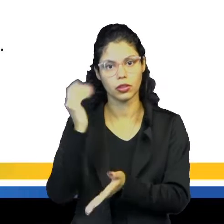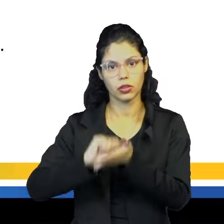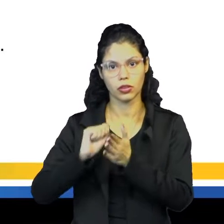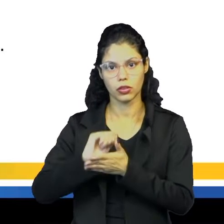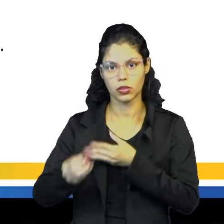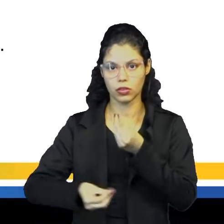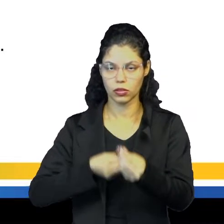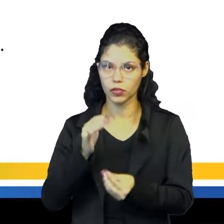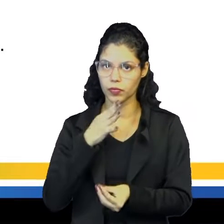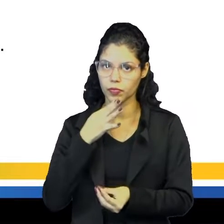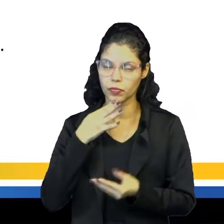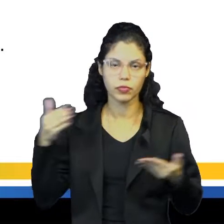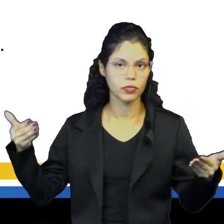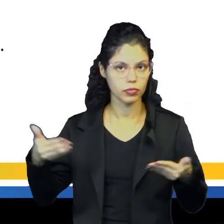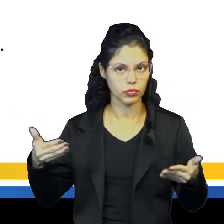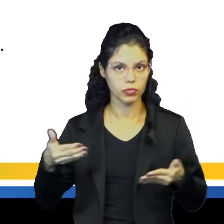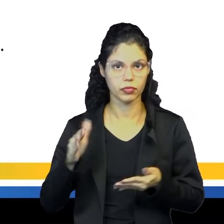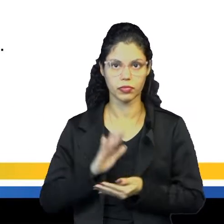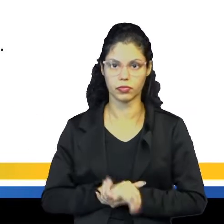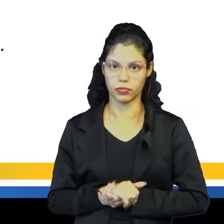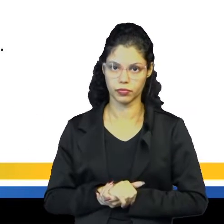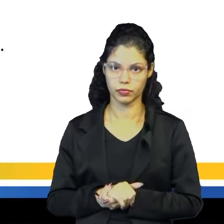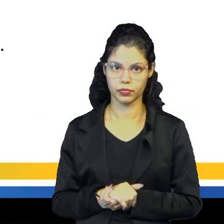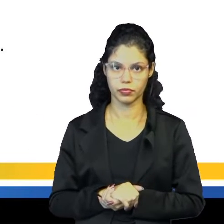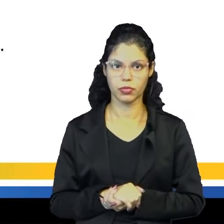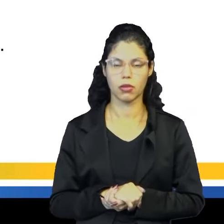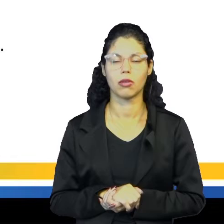escrita como conhecemos atualmente.